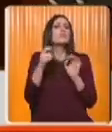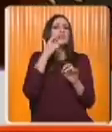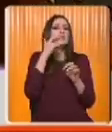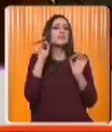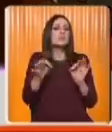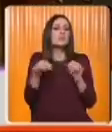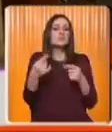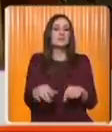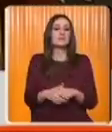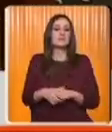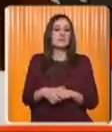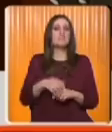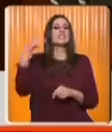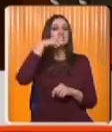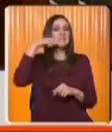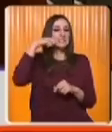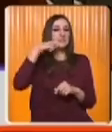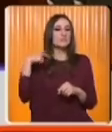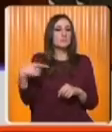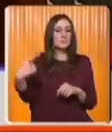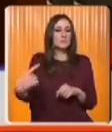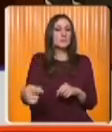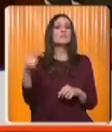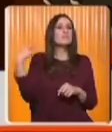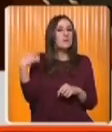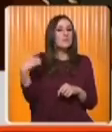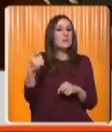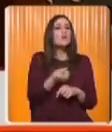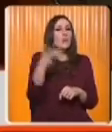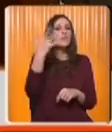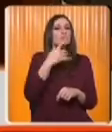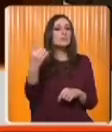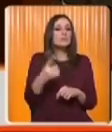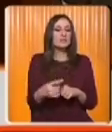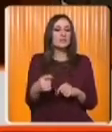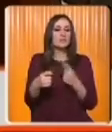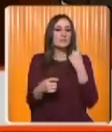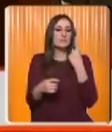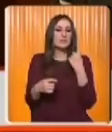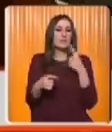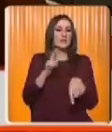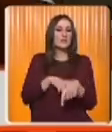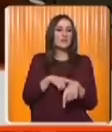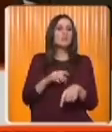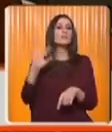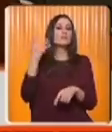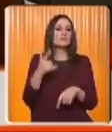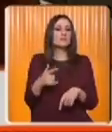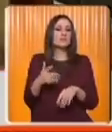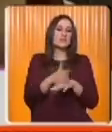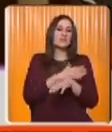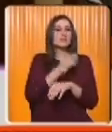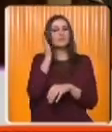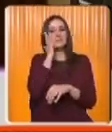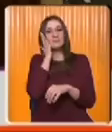esses dentes? Lavas todos os dias? Lavo. Todos os dias, quantas vezes por dia? Lavo uma. A que horas? Quando? Antes de